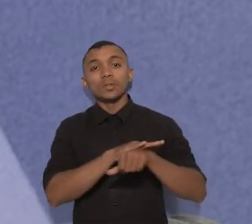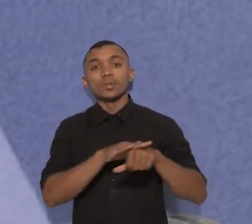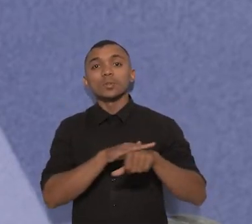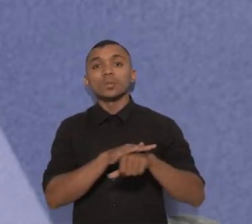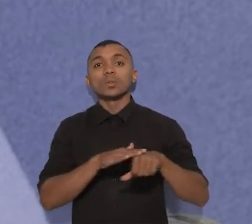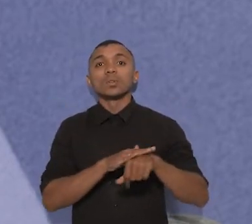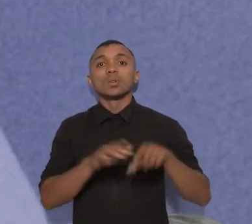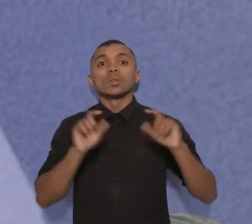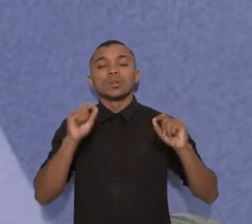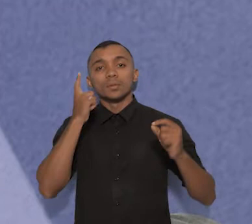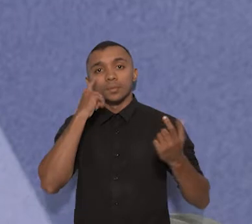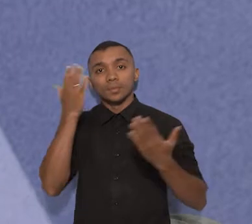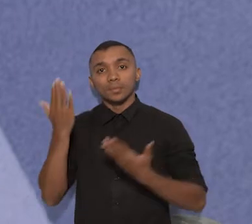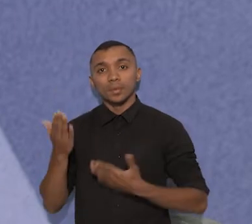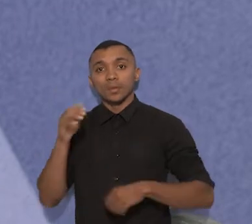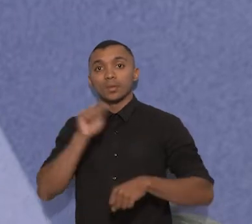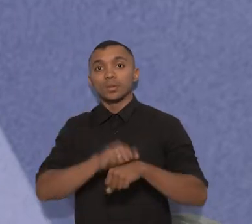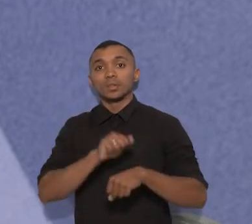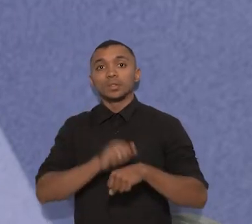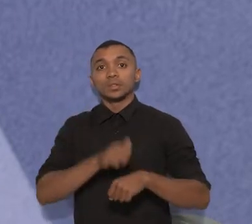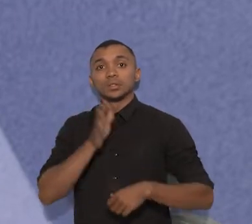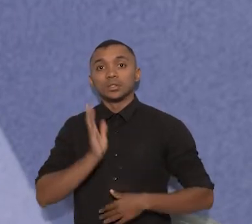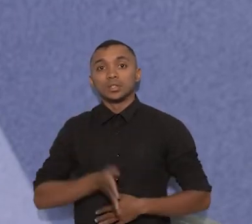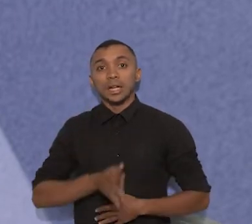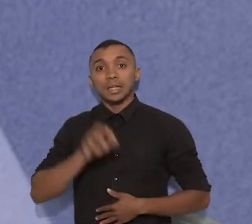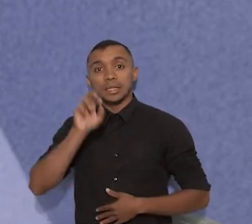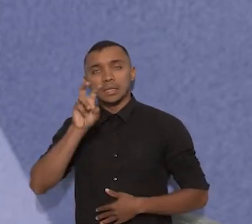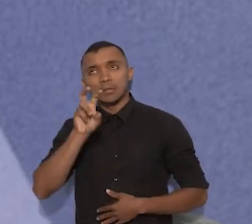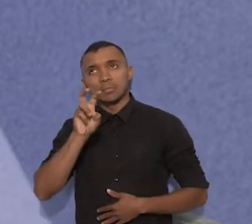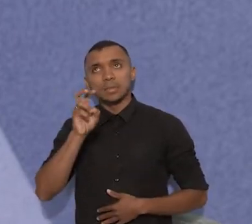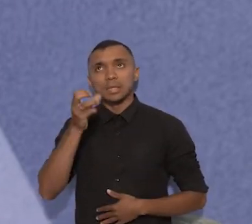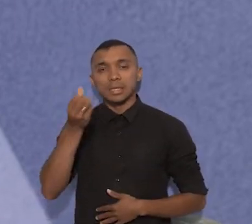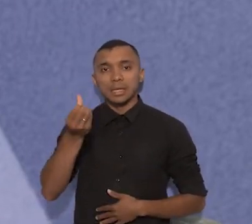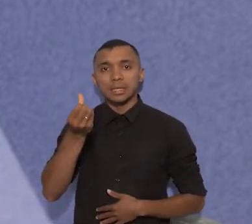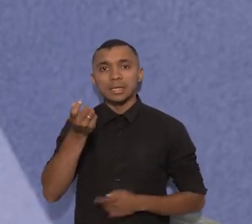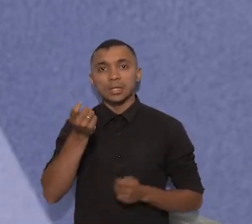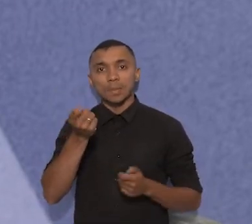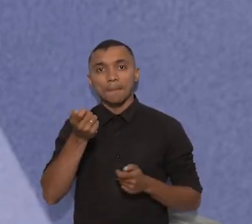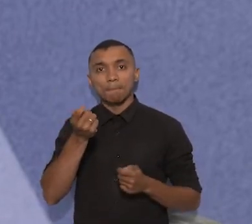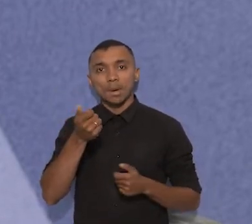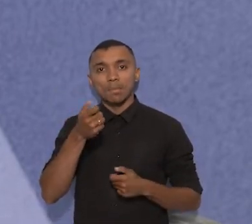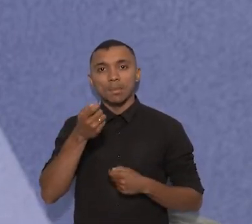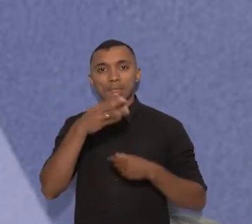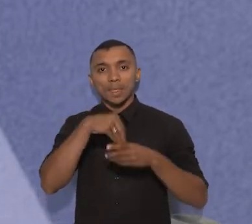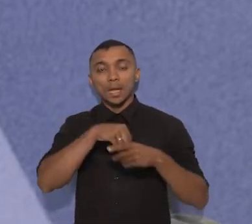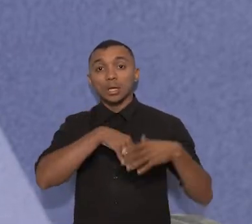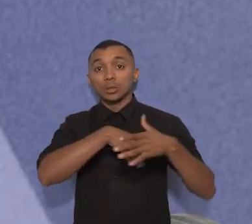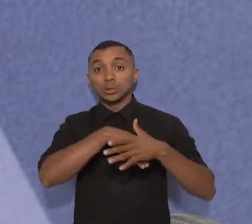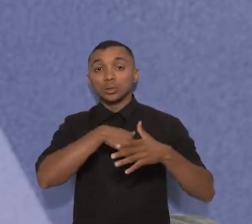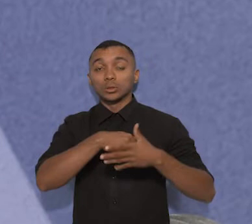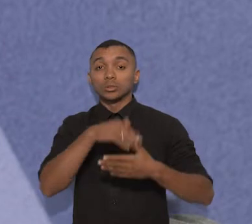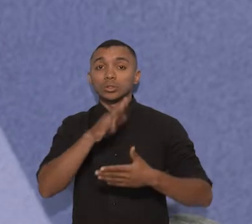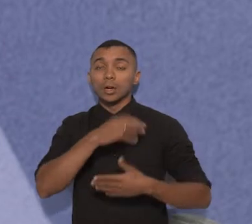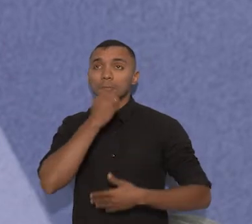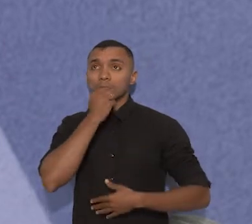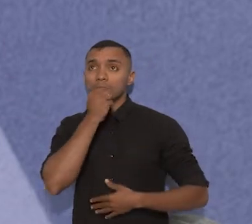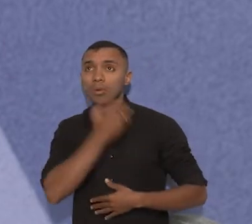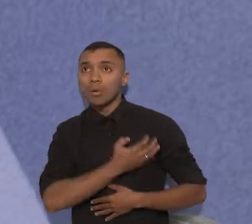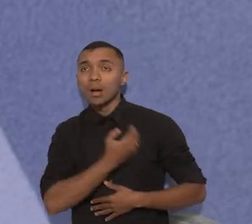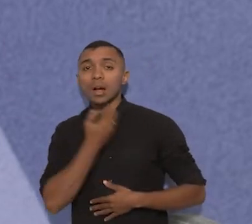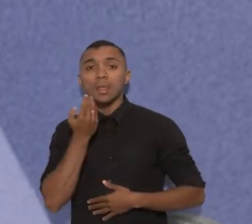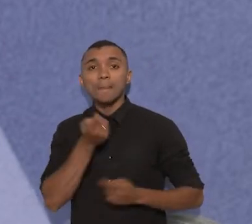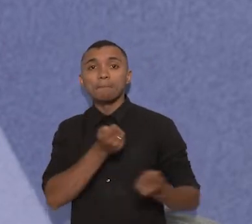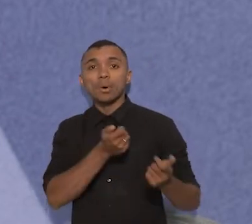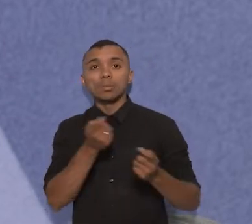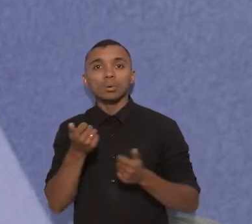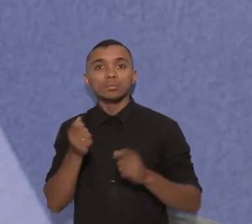do campeonato que o Fortaleza, nos 5, 6 primeiros jogos, vários jogos que o time jogou bem e não conseguiu pontuar.